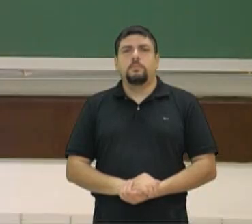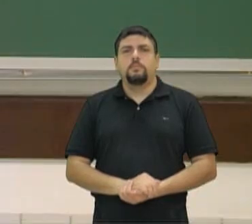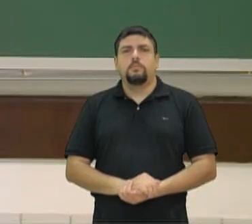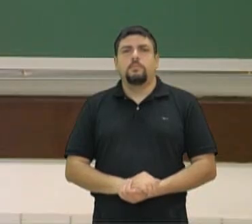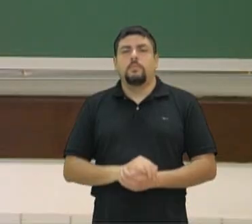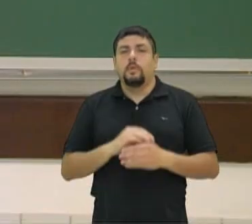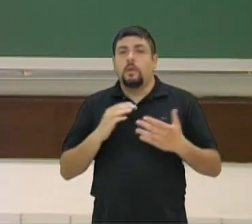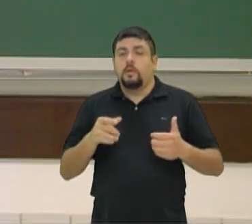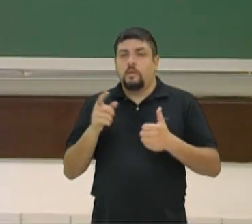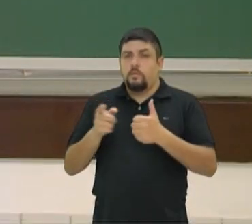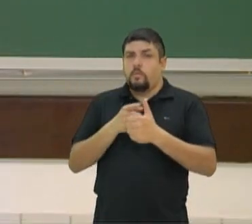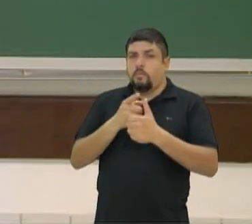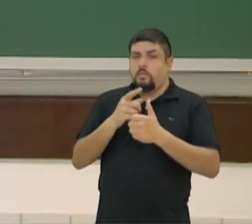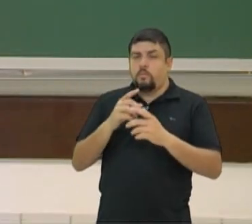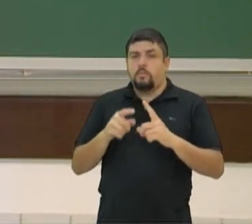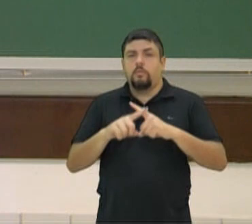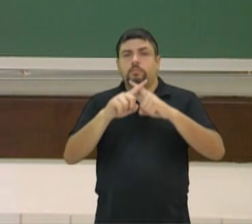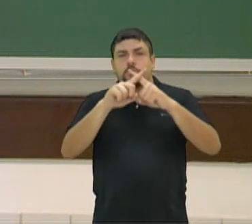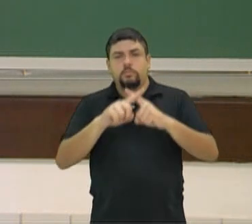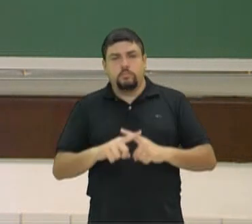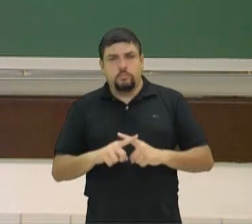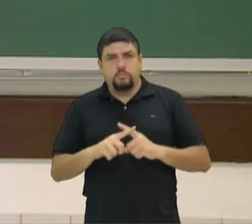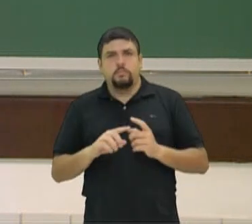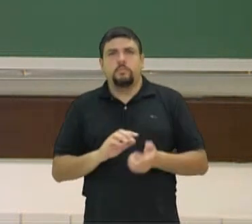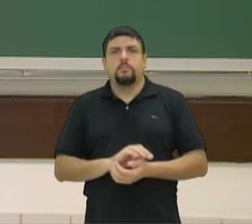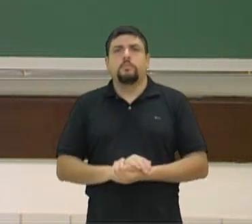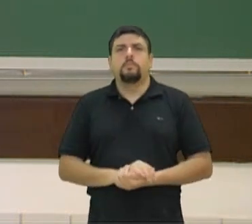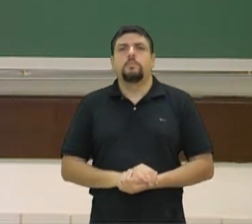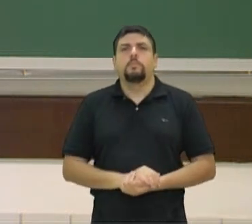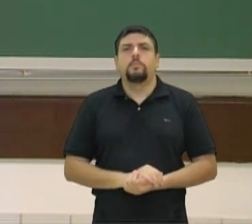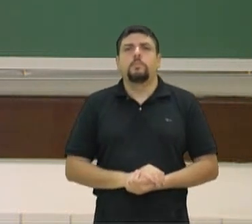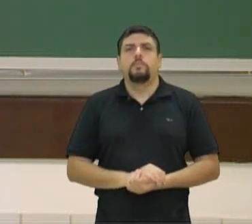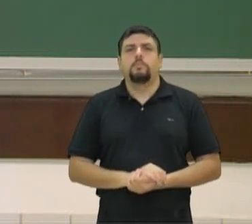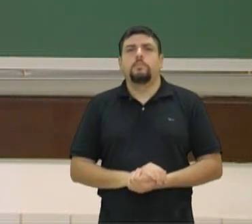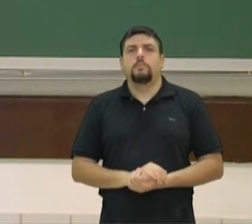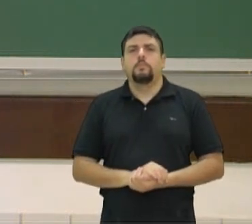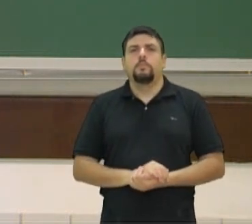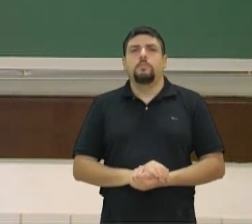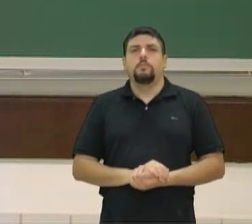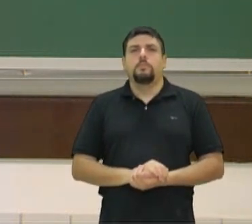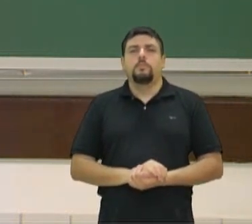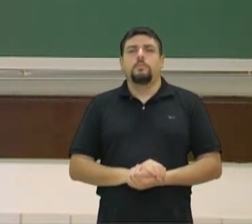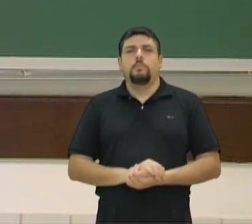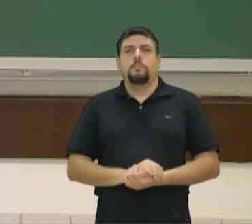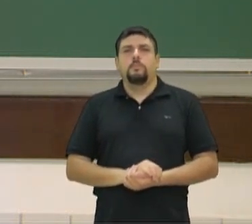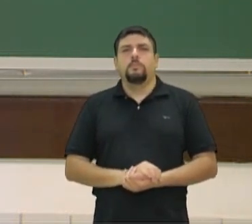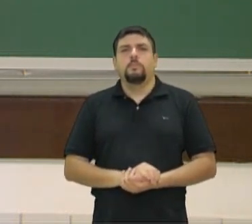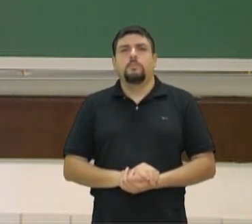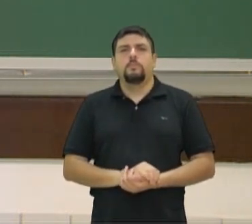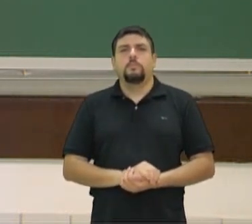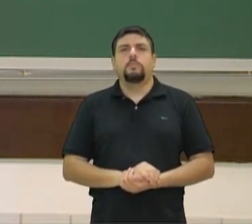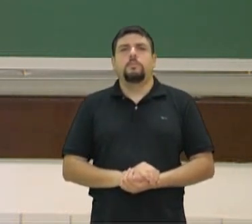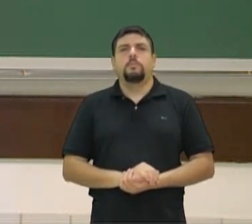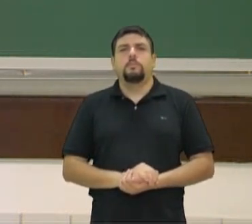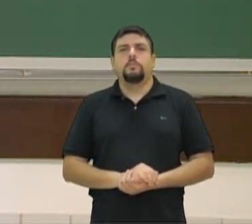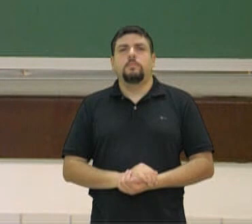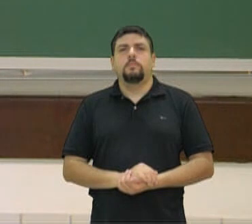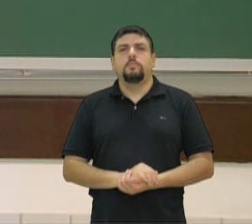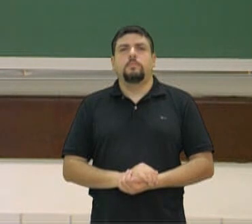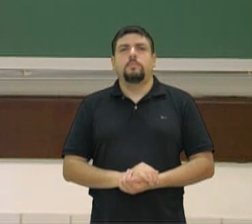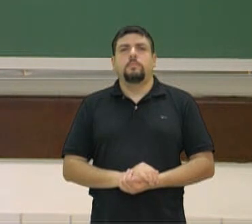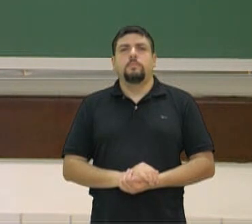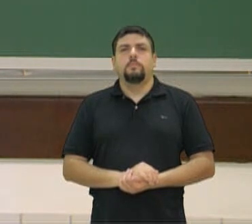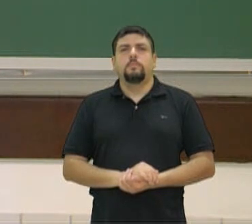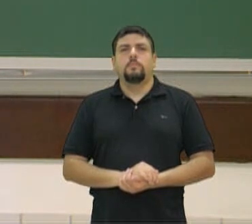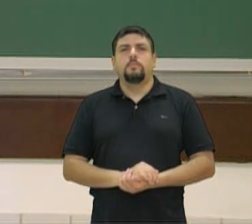multiplicação? Vamos lá. Então aqui meus dois complexos. Quando eu multiplico raiz de 2 por 3 raiz sobre 2, a